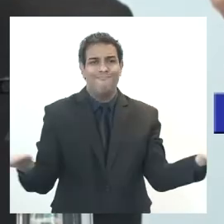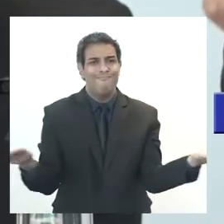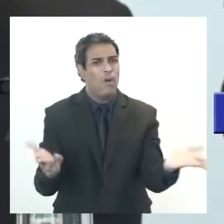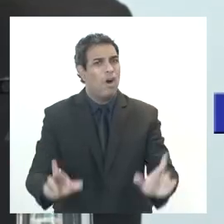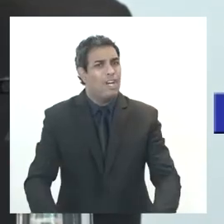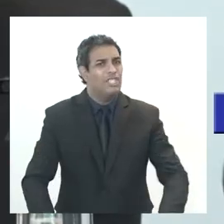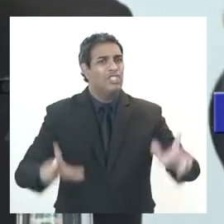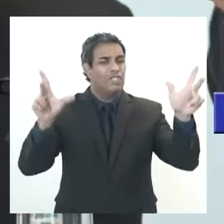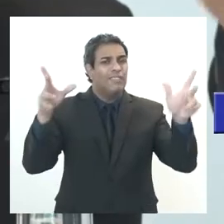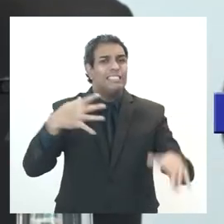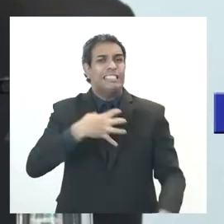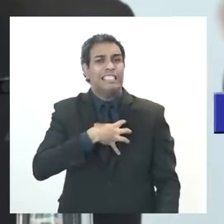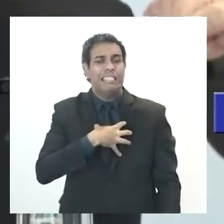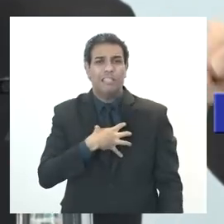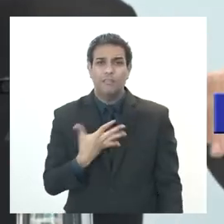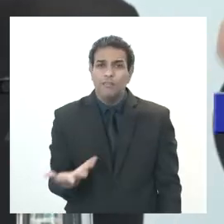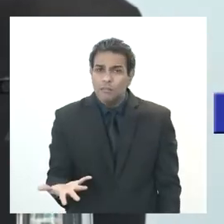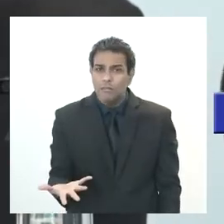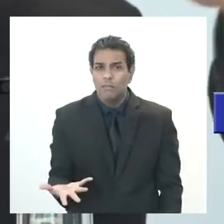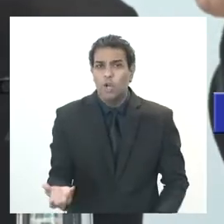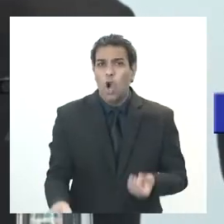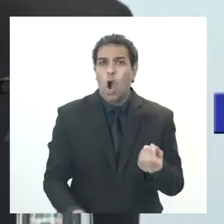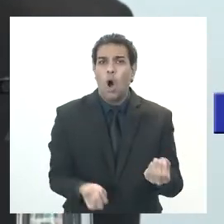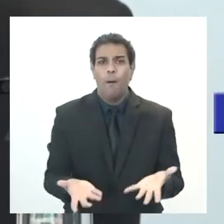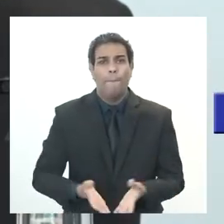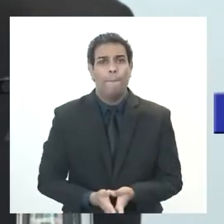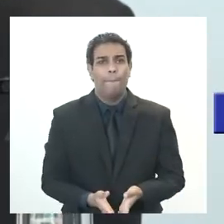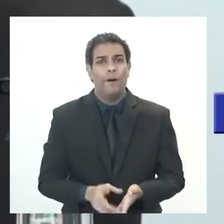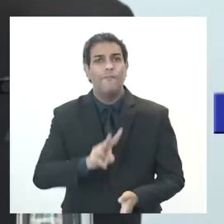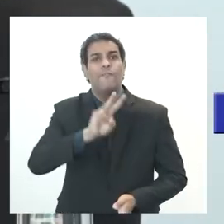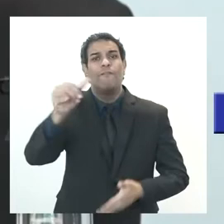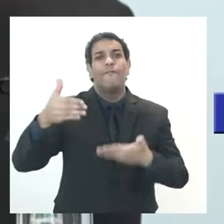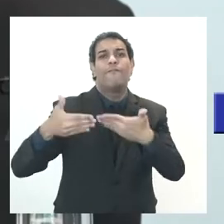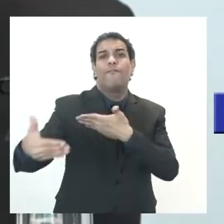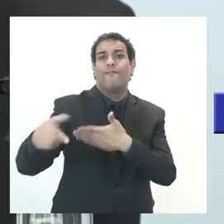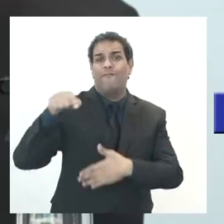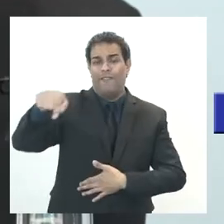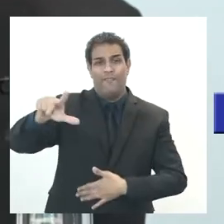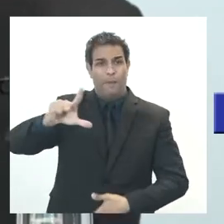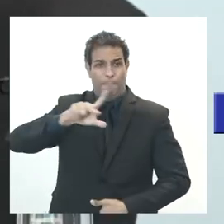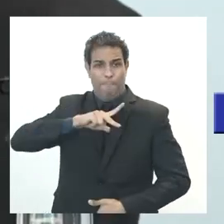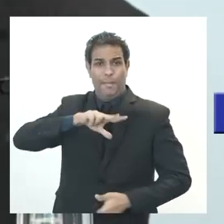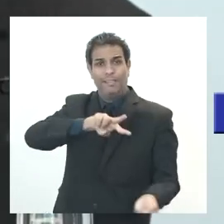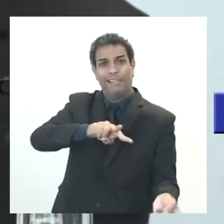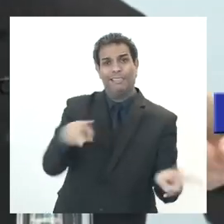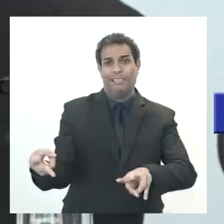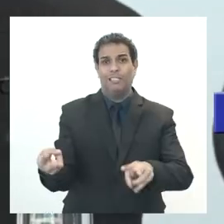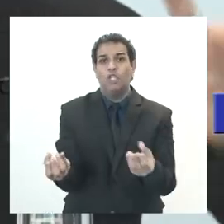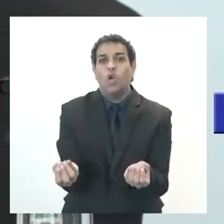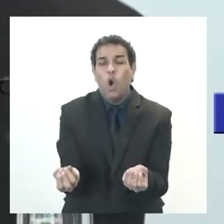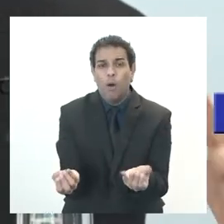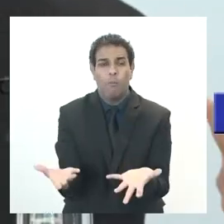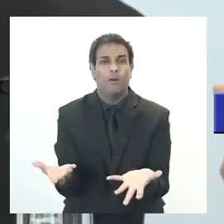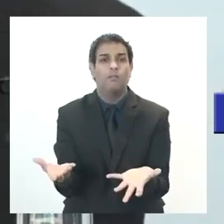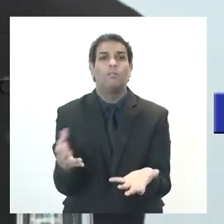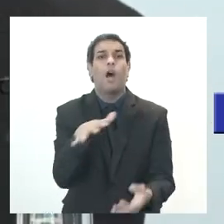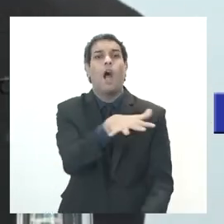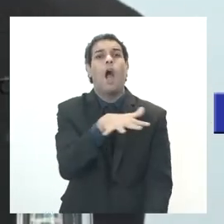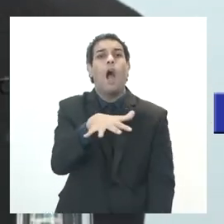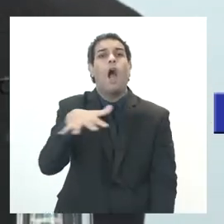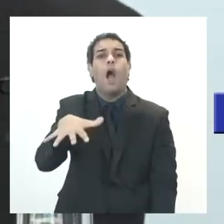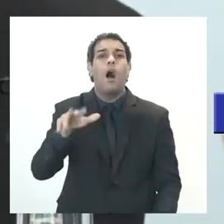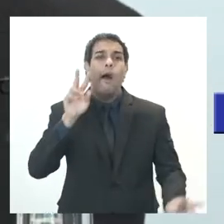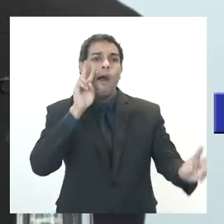vamos ver vamos mandou chegou vamos ver o que que vai acontecer com a privatização em vários ambientes